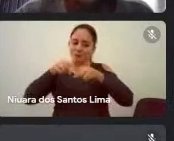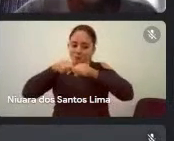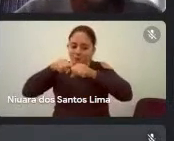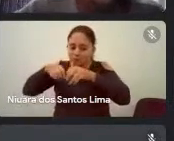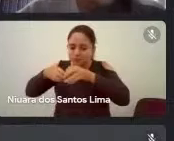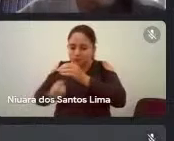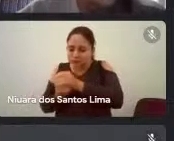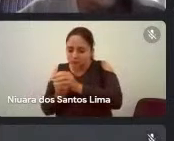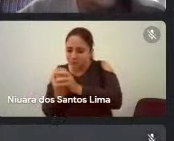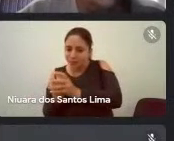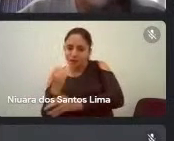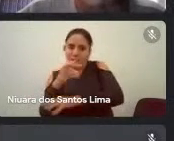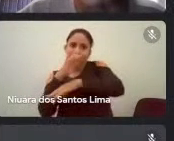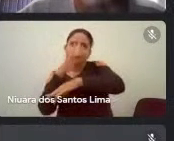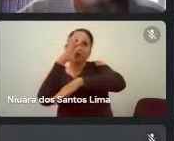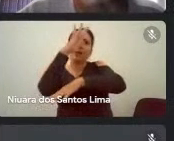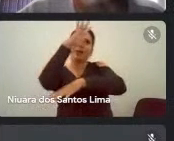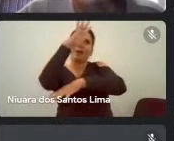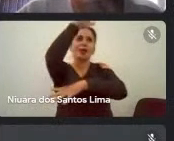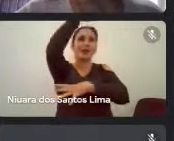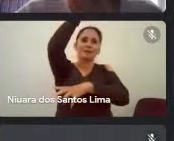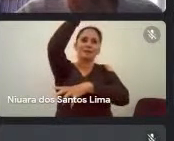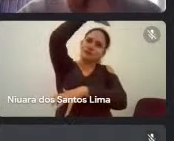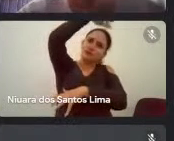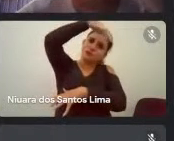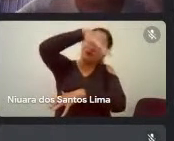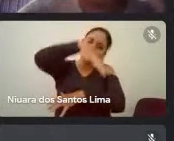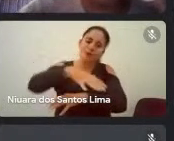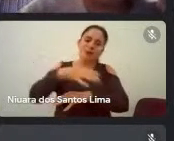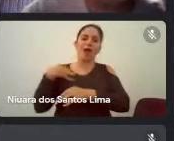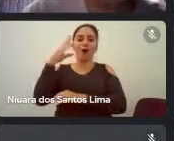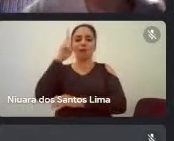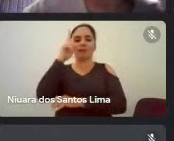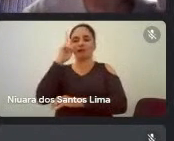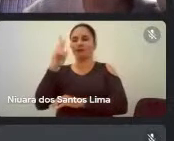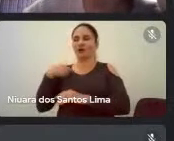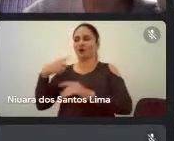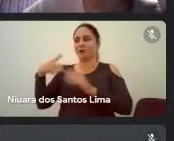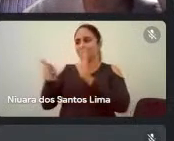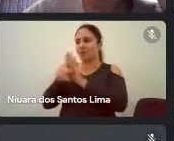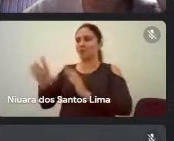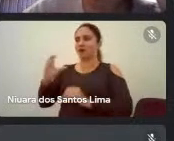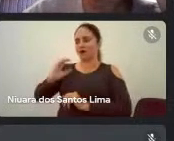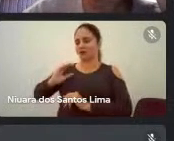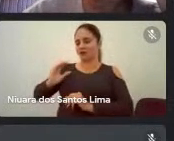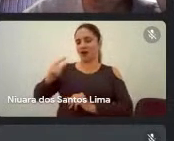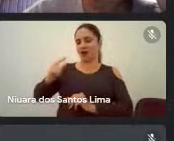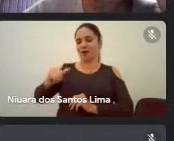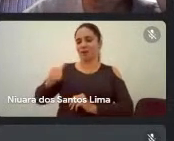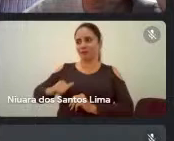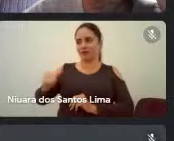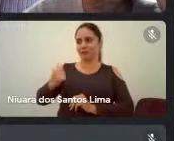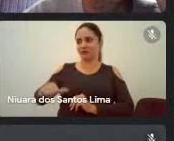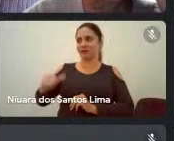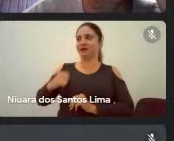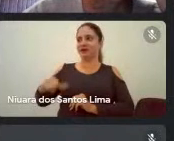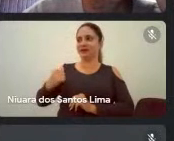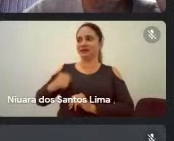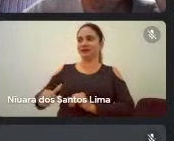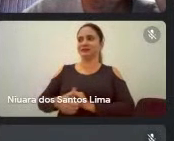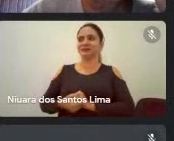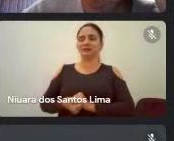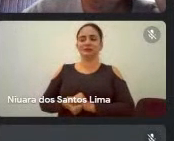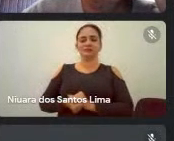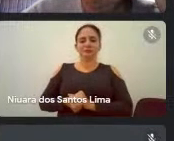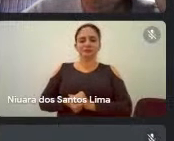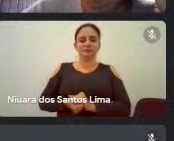histórias tradicionais, né? Os contos tradicionais de Cabo Verde. Então, nós só poderíamos ouvir isso nesse tipo,